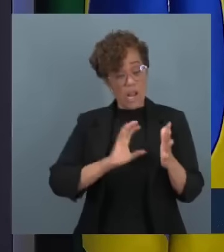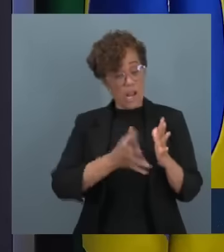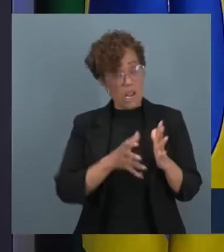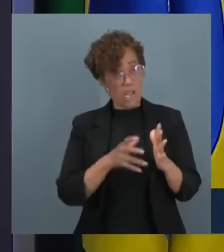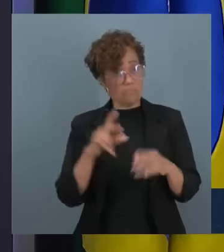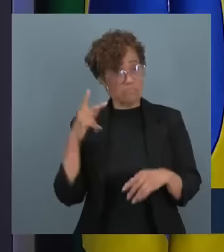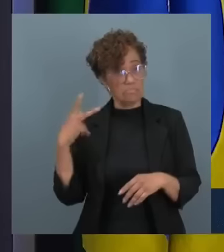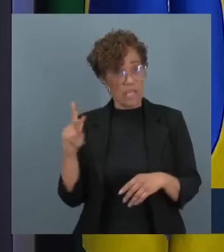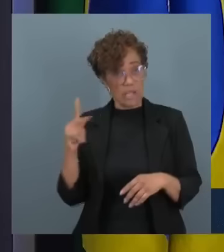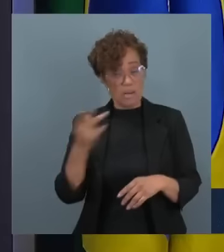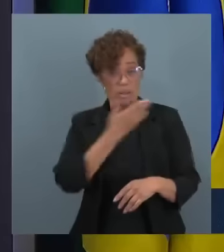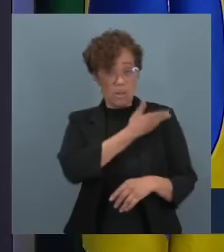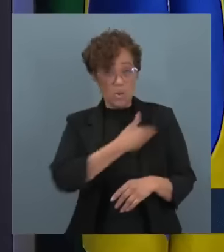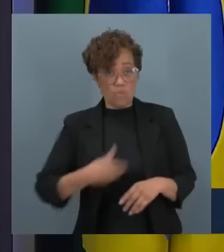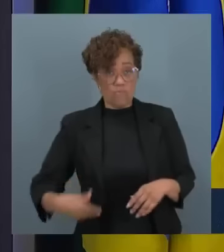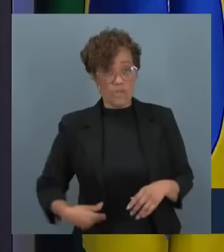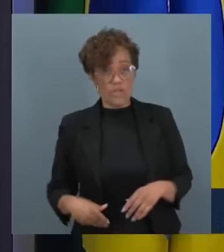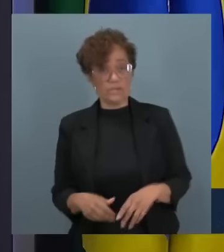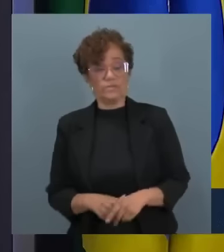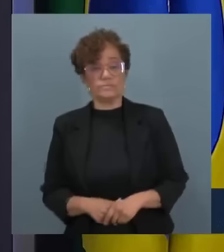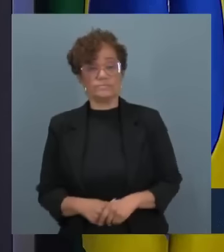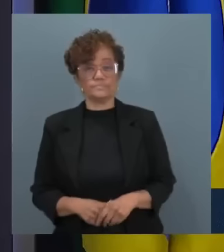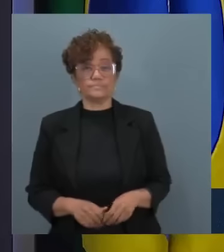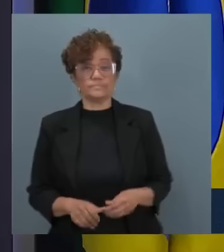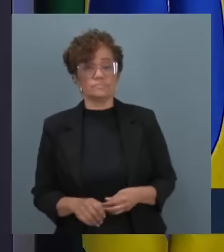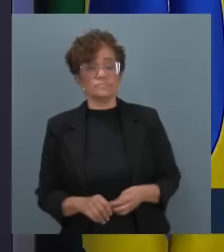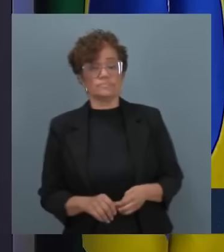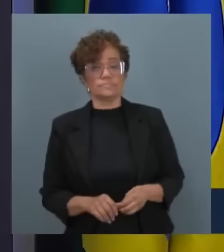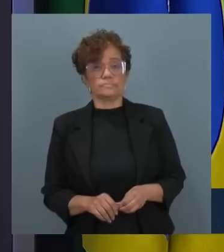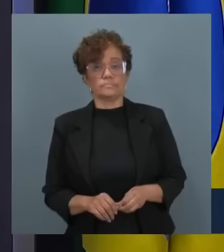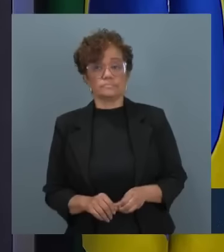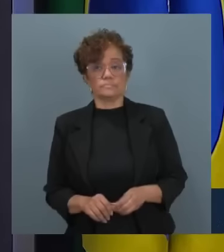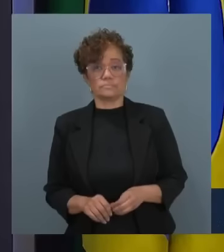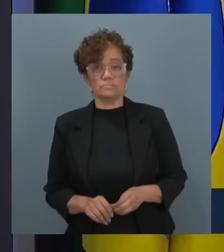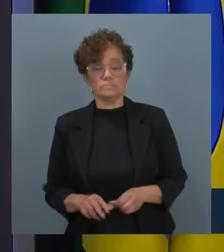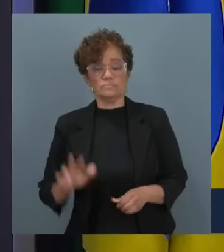no governo, né? Nesse governo Lula.